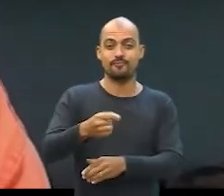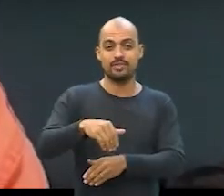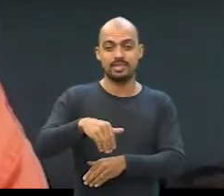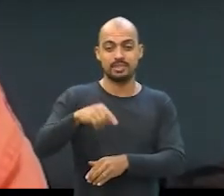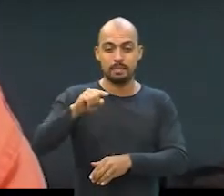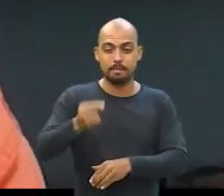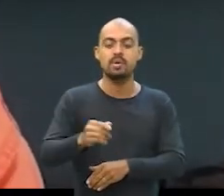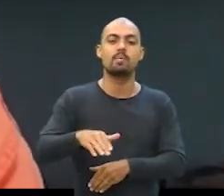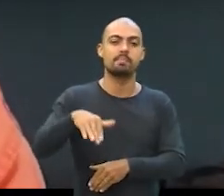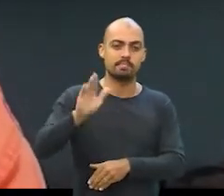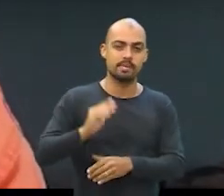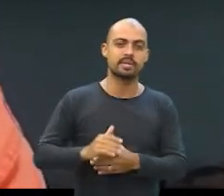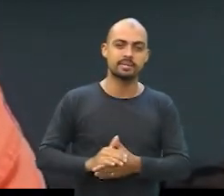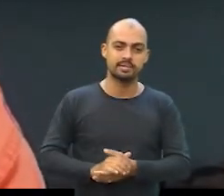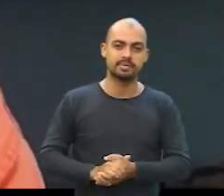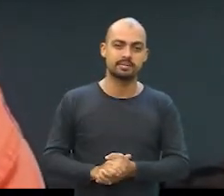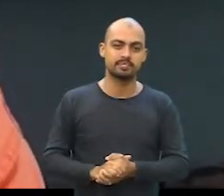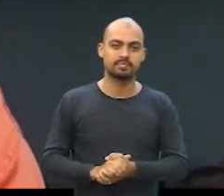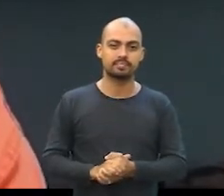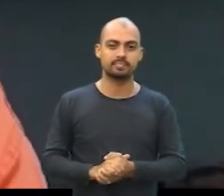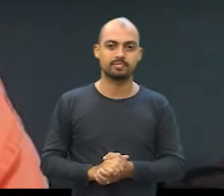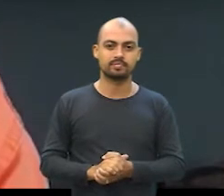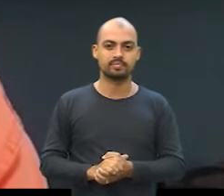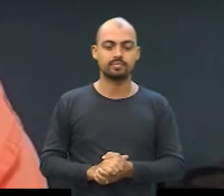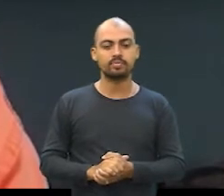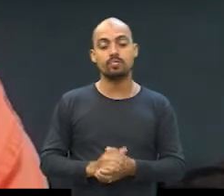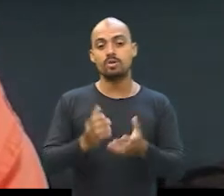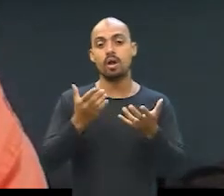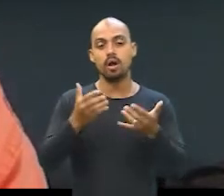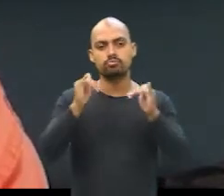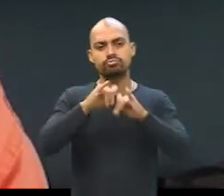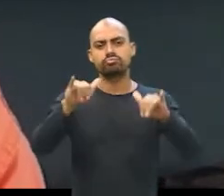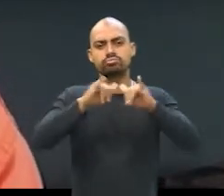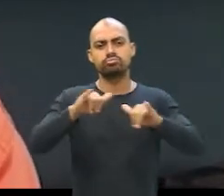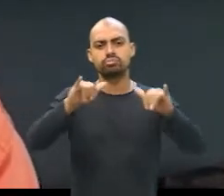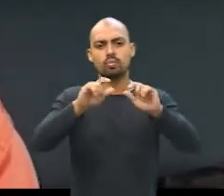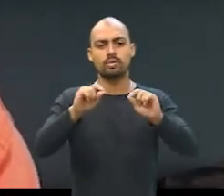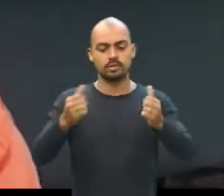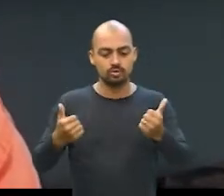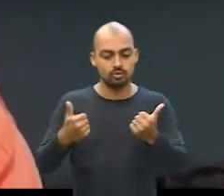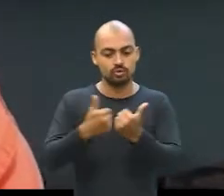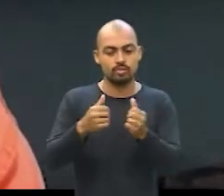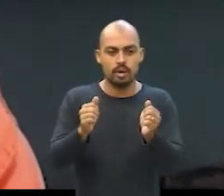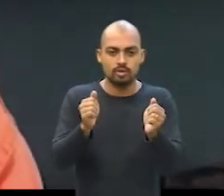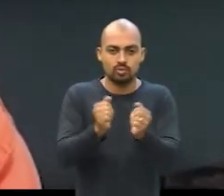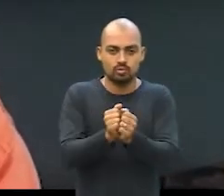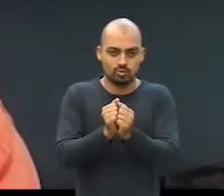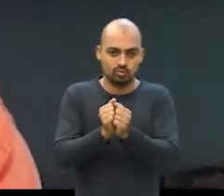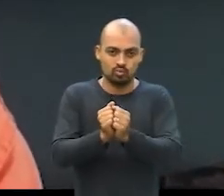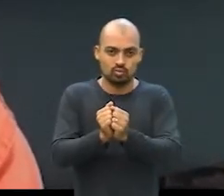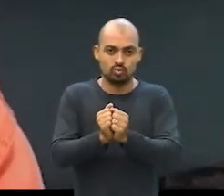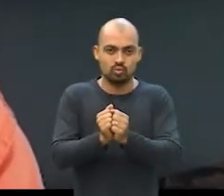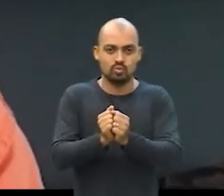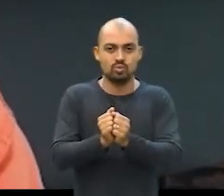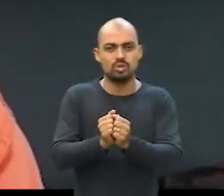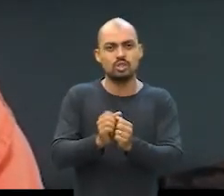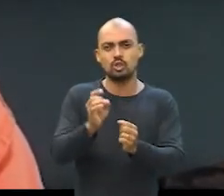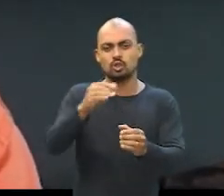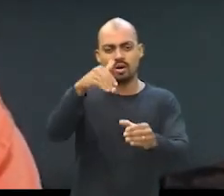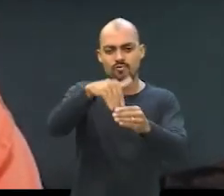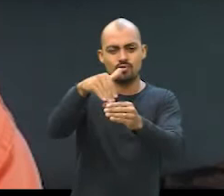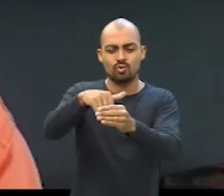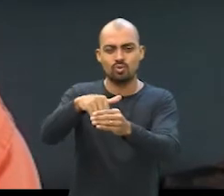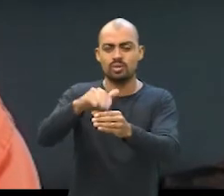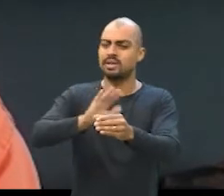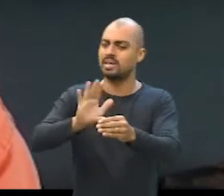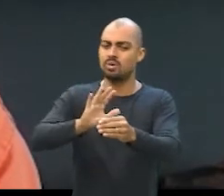de 20 mil votos no Partido Novo em Campinas, e eu quero conclamar a todos para nos unirmos,